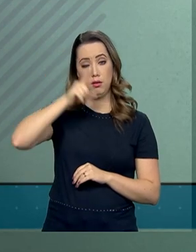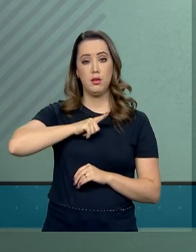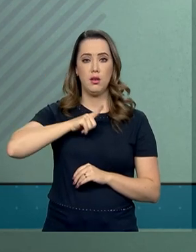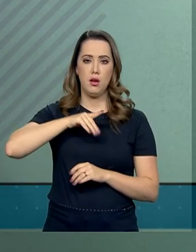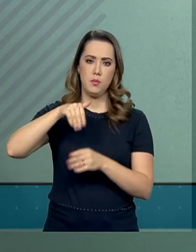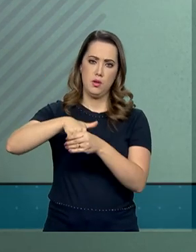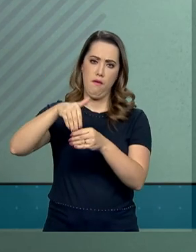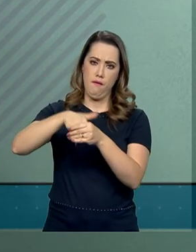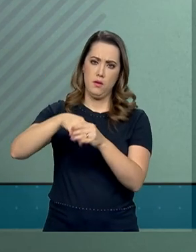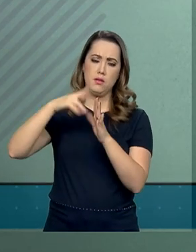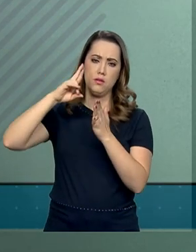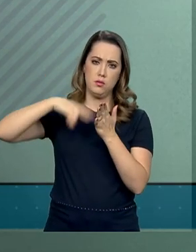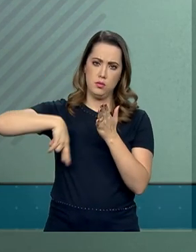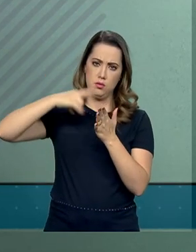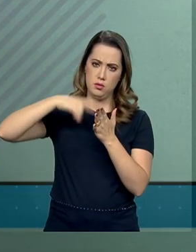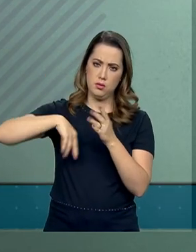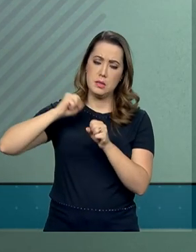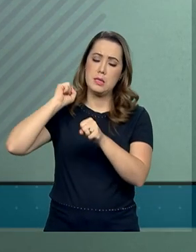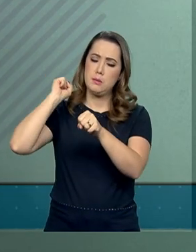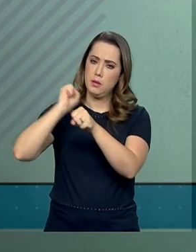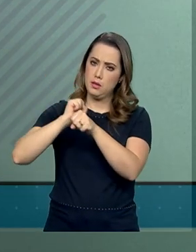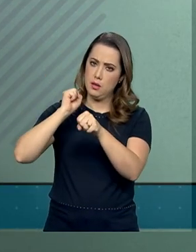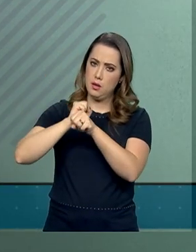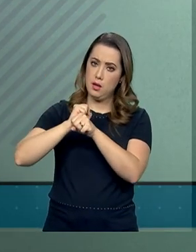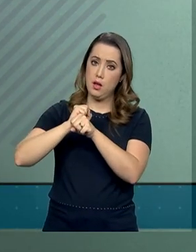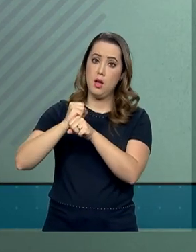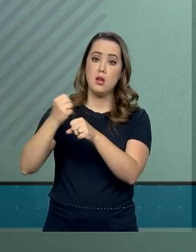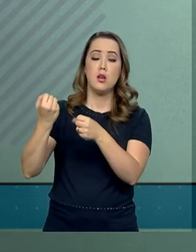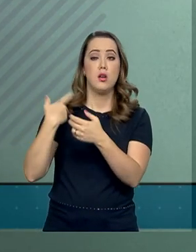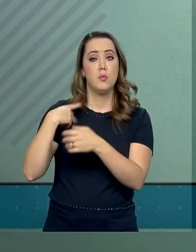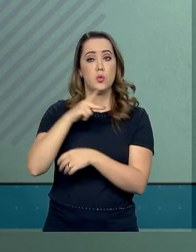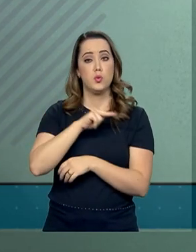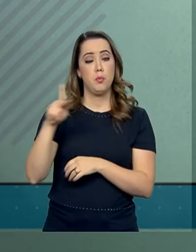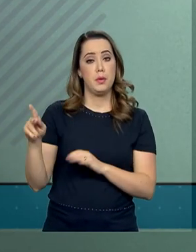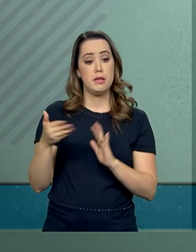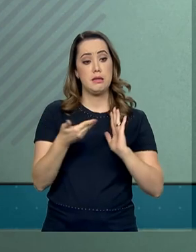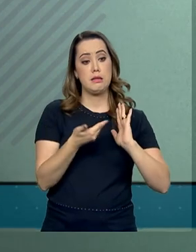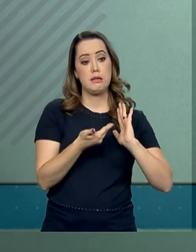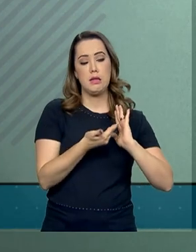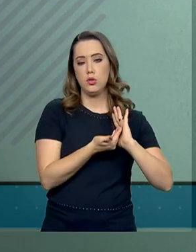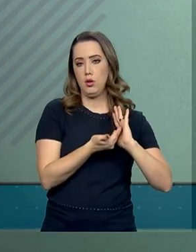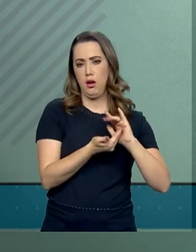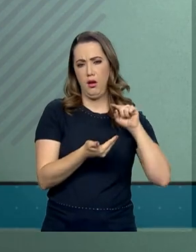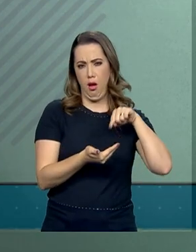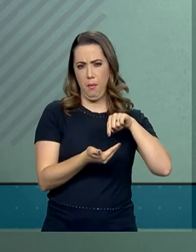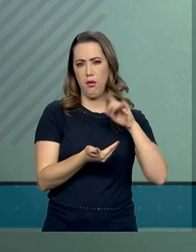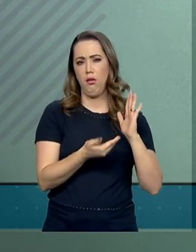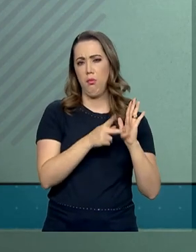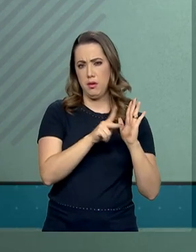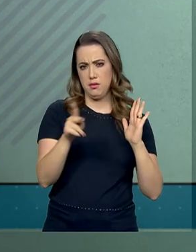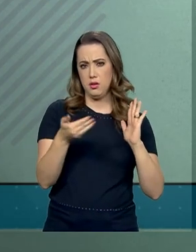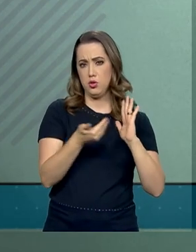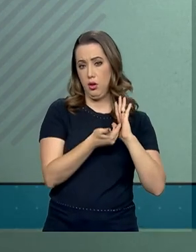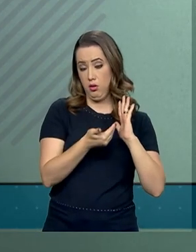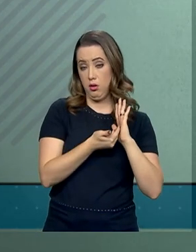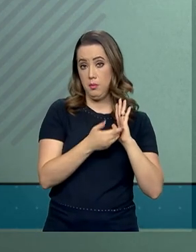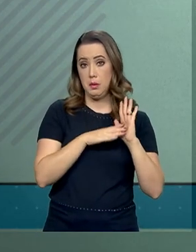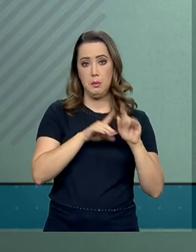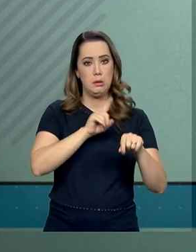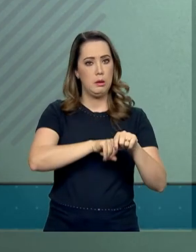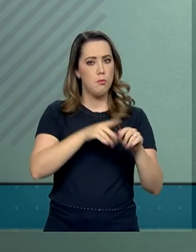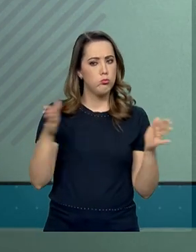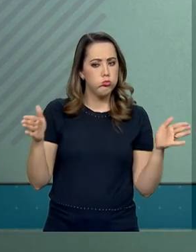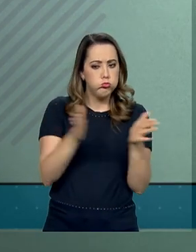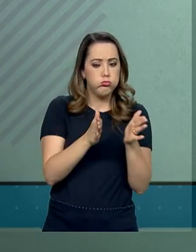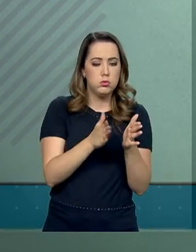votação do relatório e aguardamos a orientação do presidente da câmara o deputado rodrigo maia para que no menor prazo